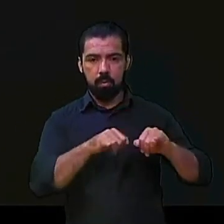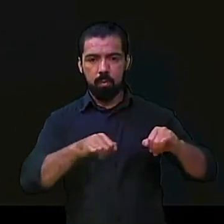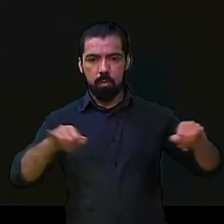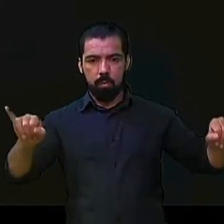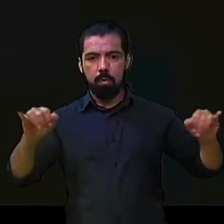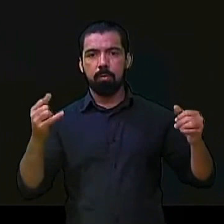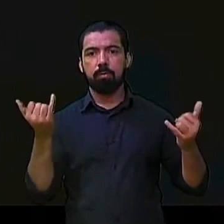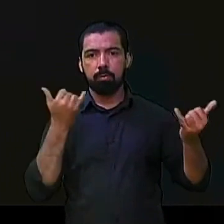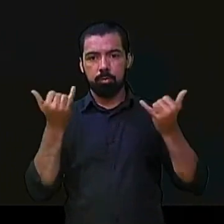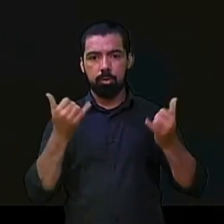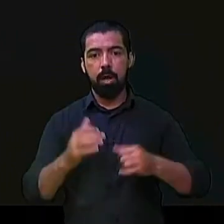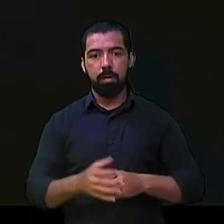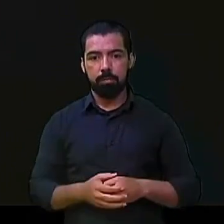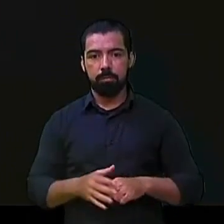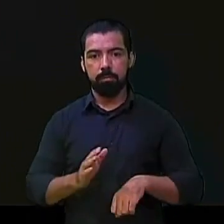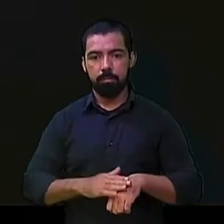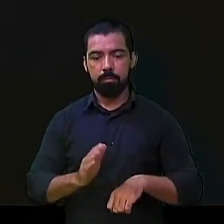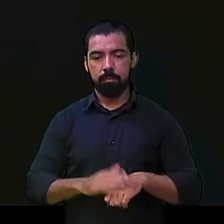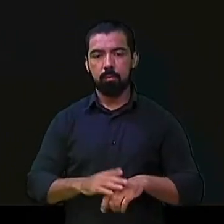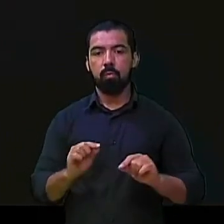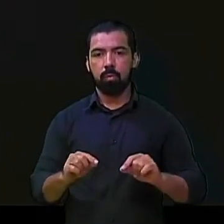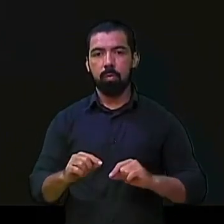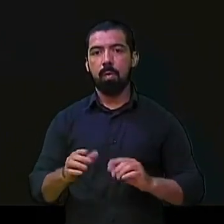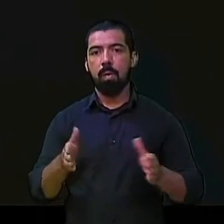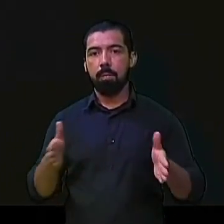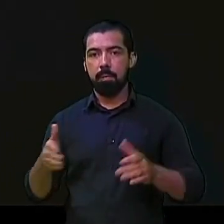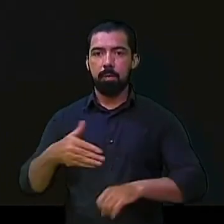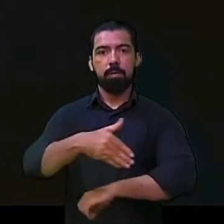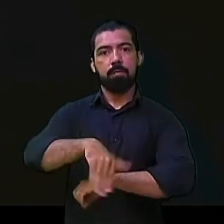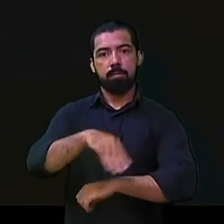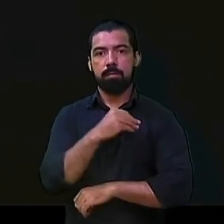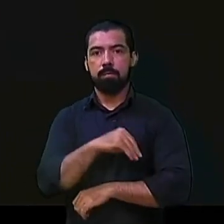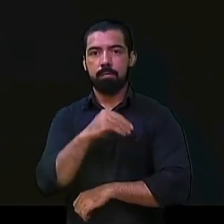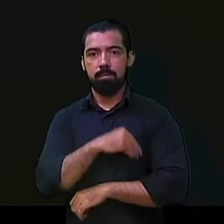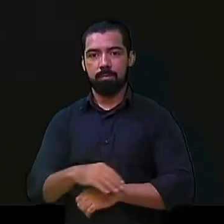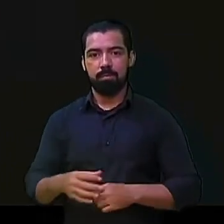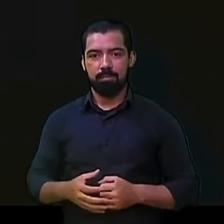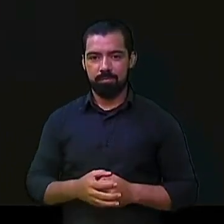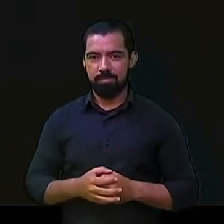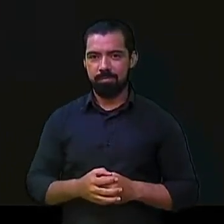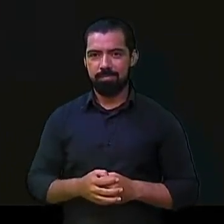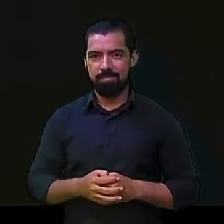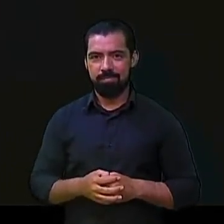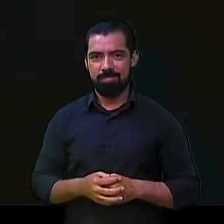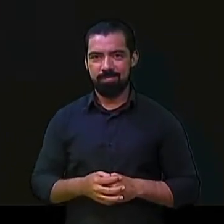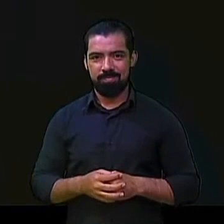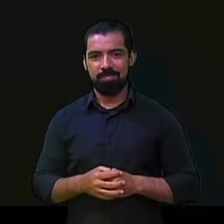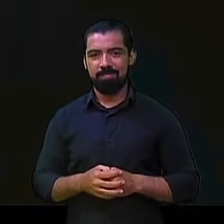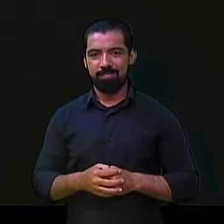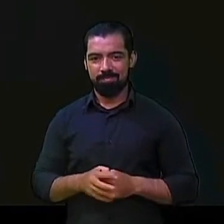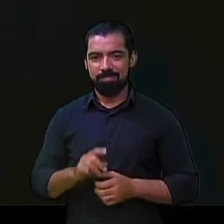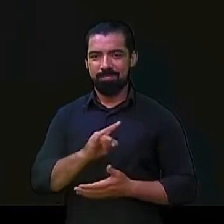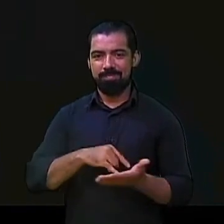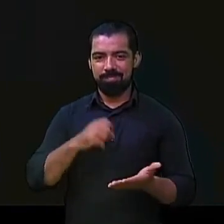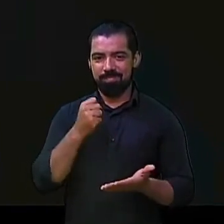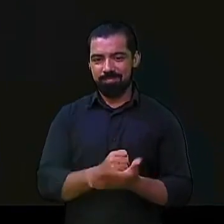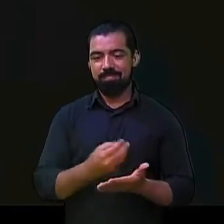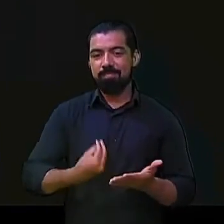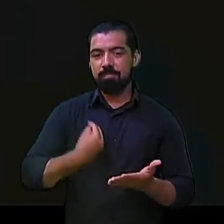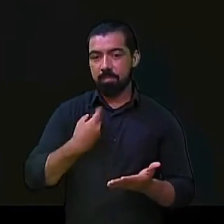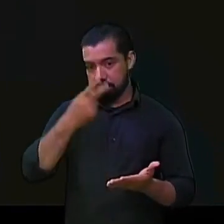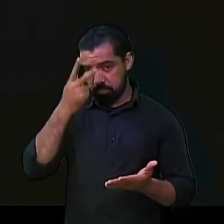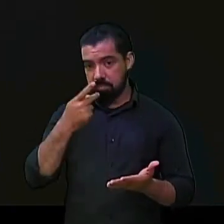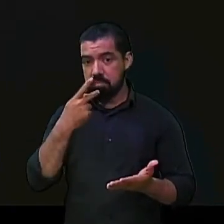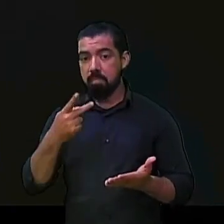informações referentes, prazo, endereço, horário, tudo previsto. O documento está disponibilizado e alguém vai lá e diz